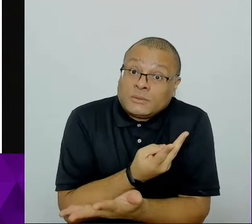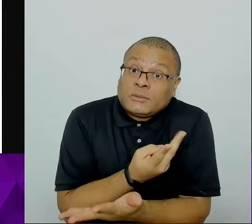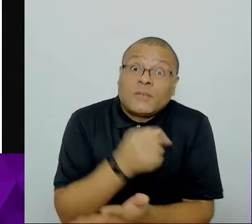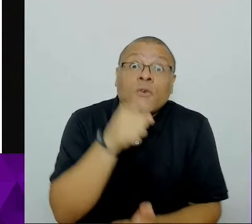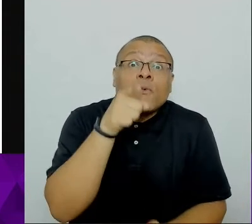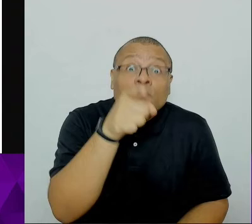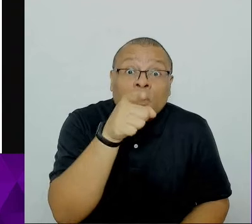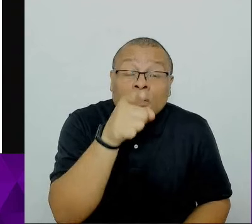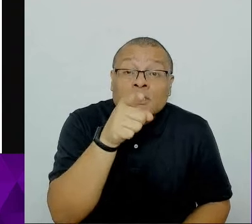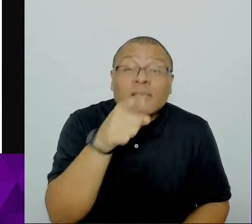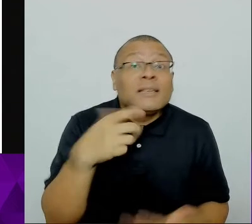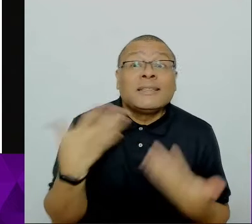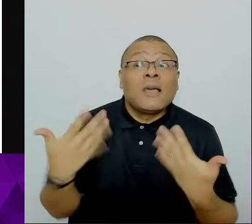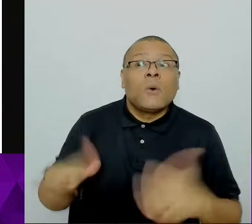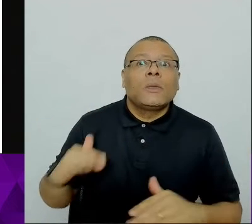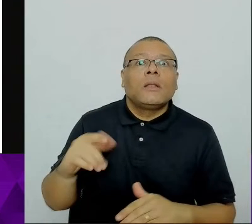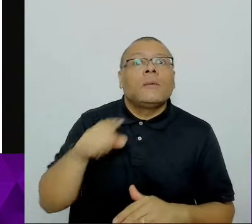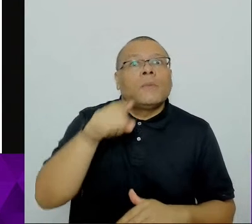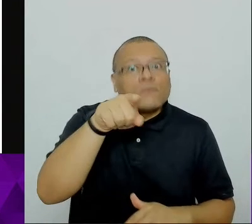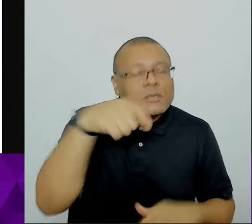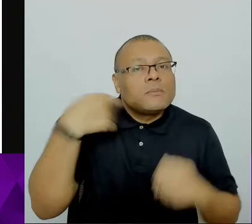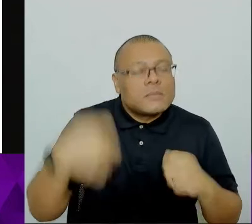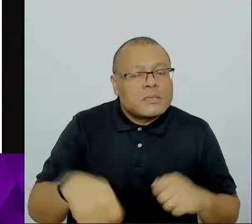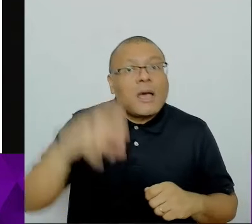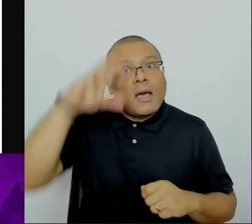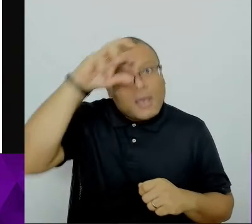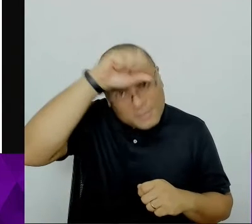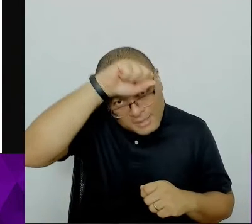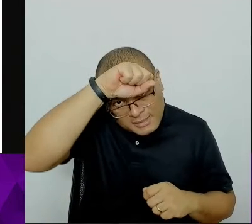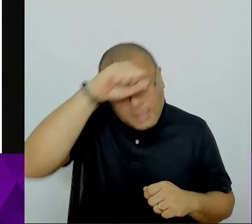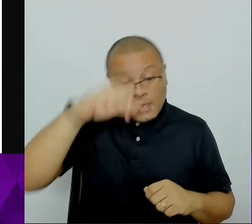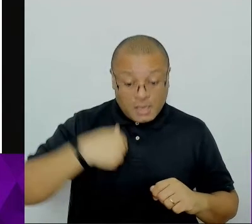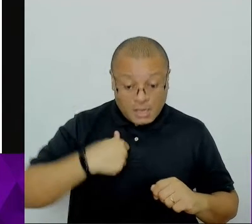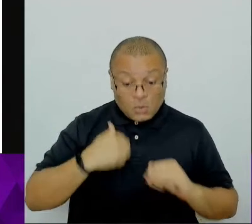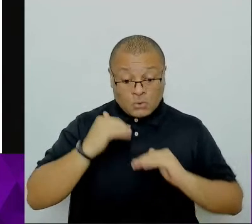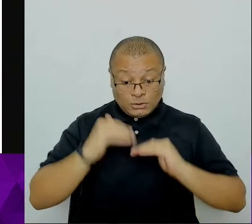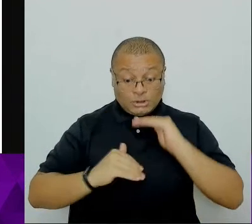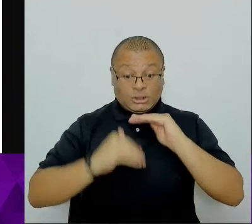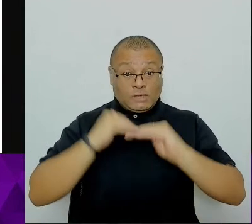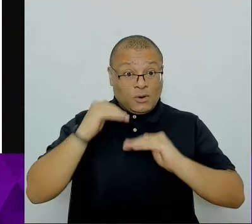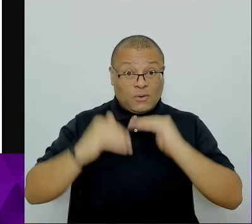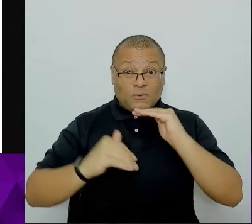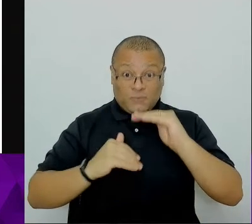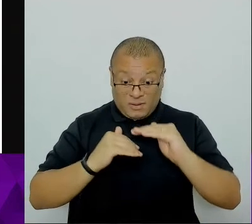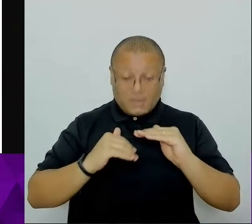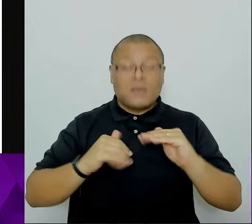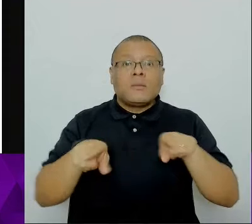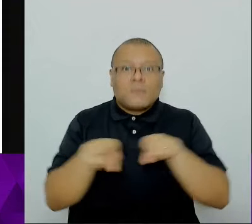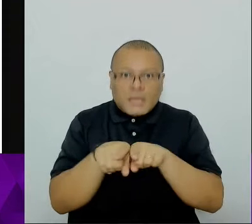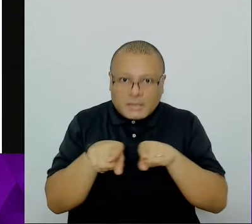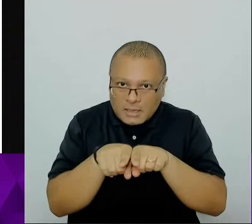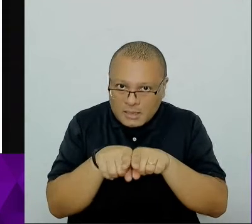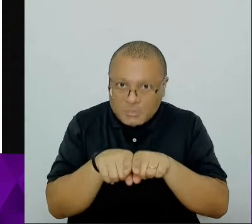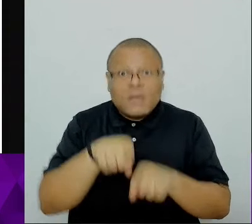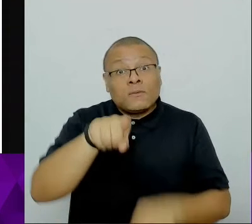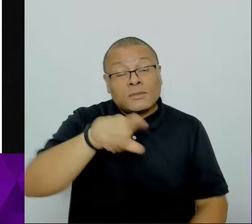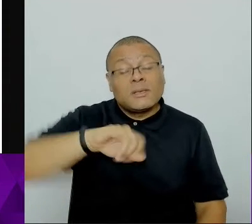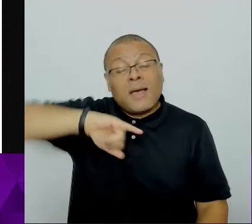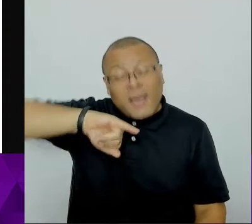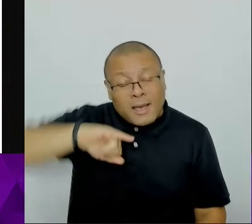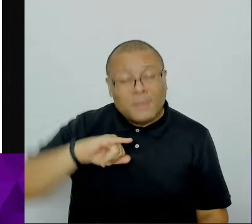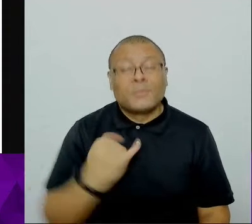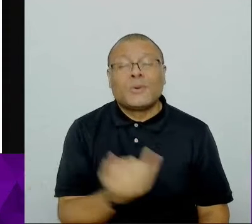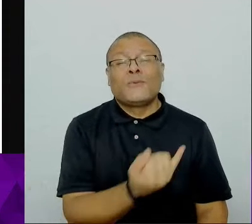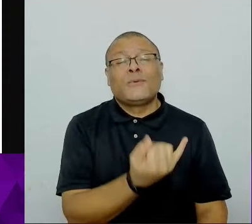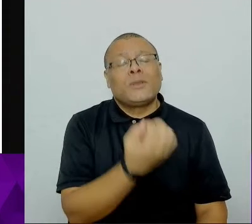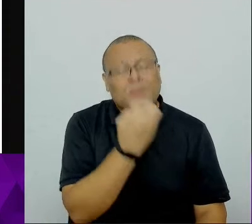você aprender a lidar com o crescimento também, ela é importantíssima para que você não apenas cresça, mas para que você curta o crescimento, para que o crescimento